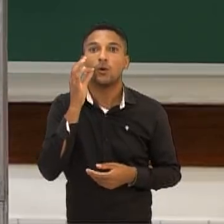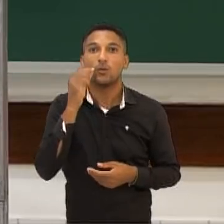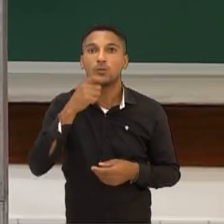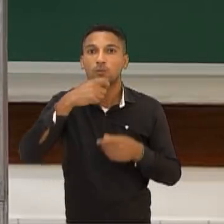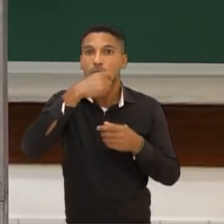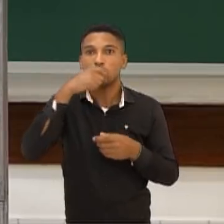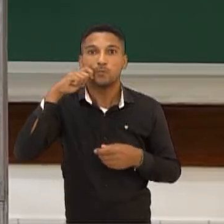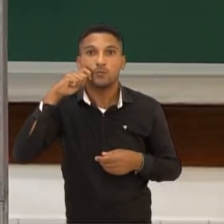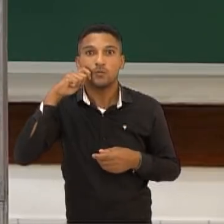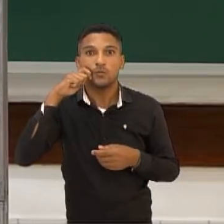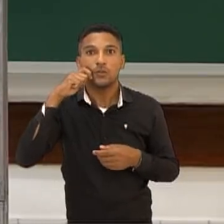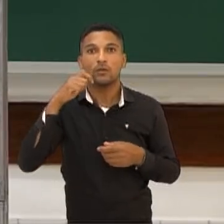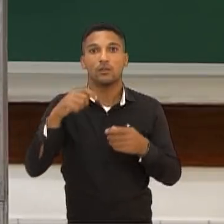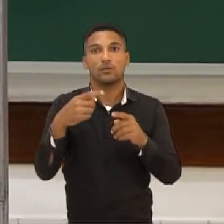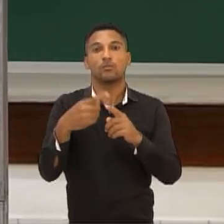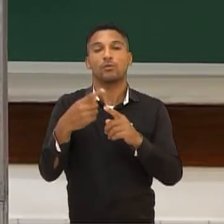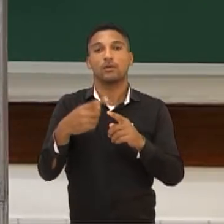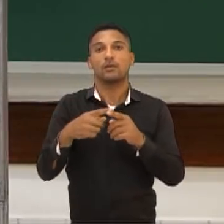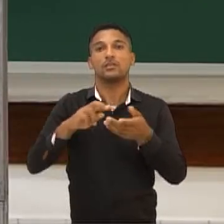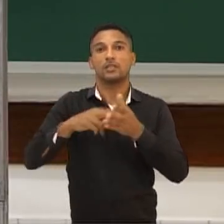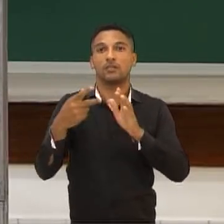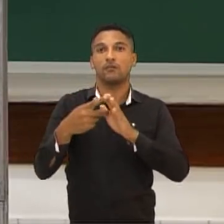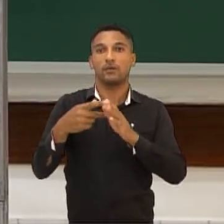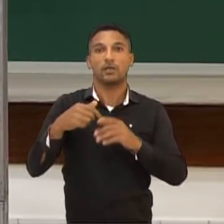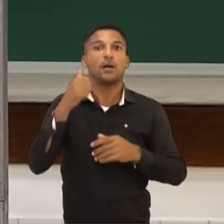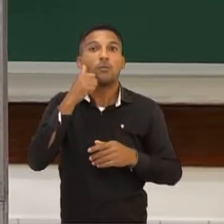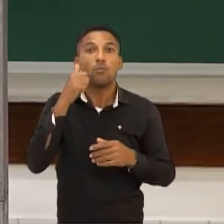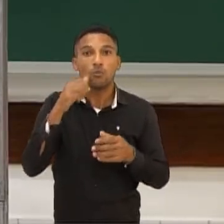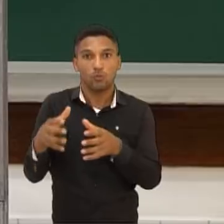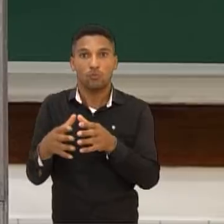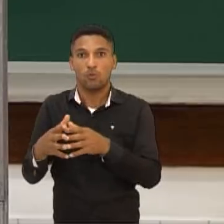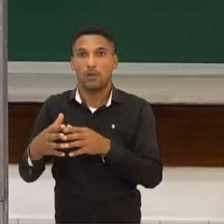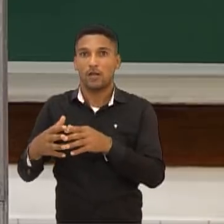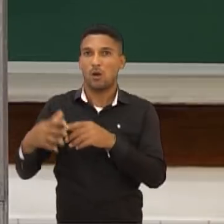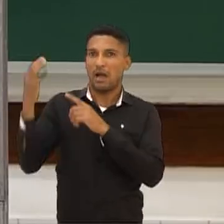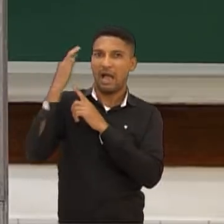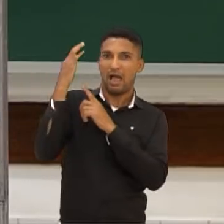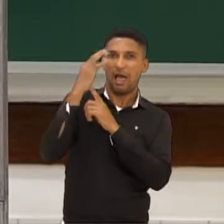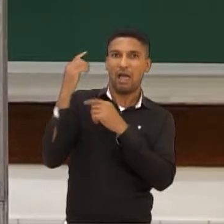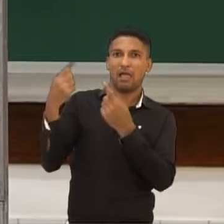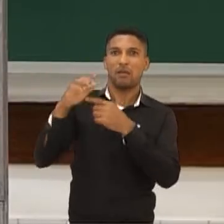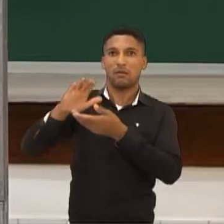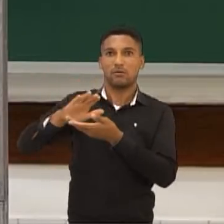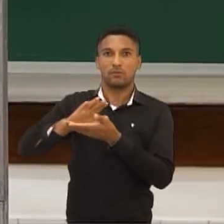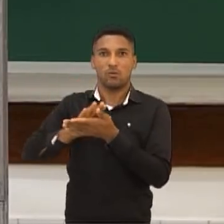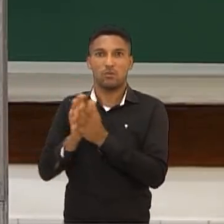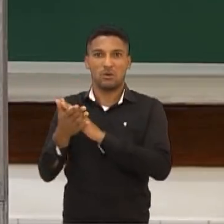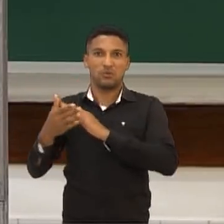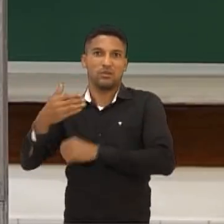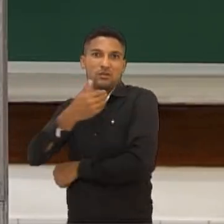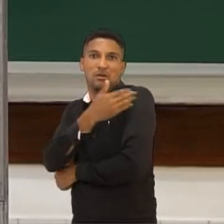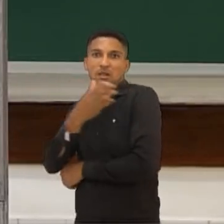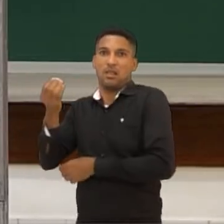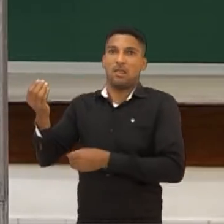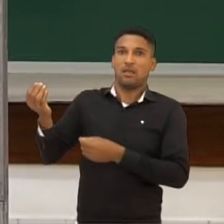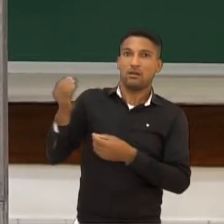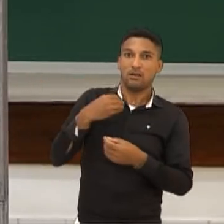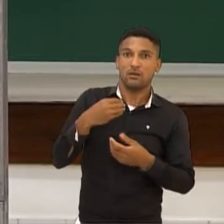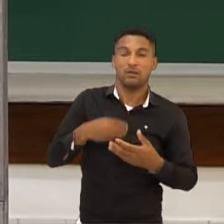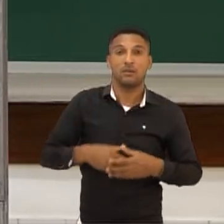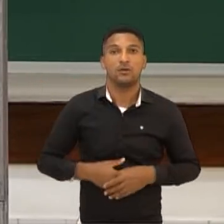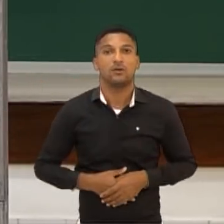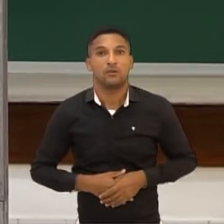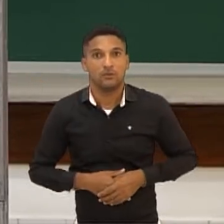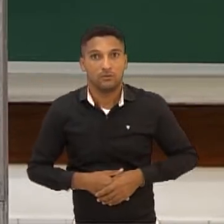falta de poder falar, de se expressar, que tem muito na nossa sociedade, né, então ela vai criticar isso, né, a